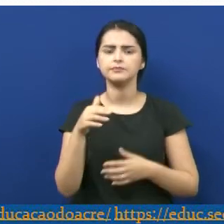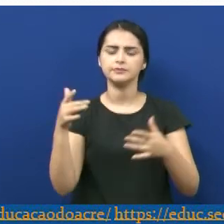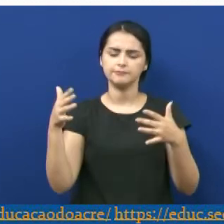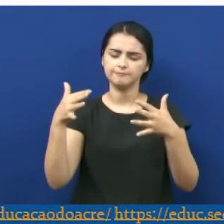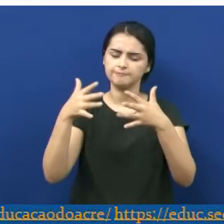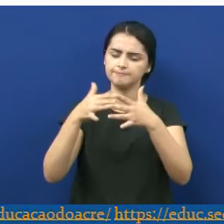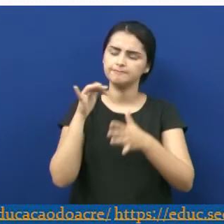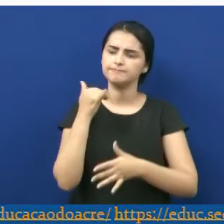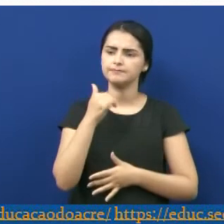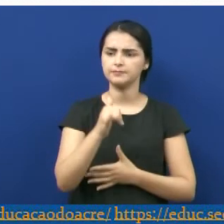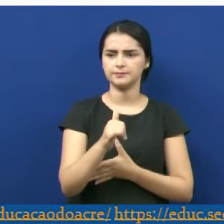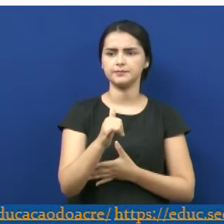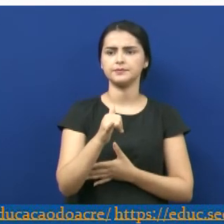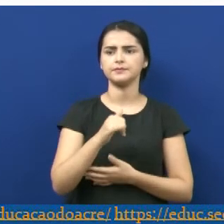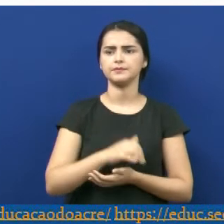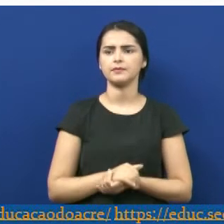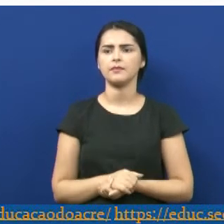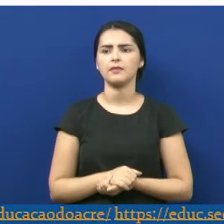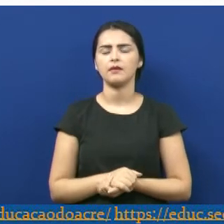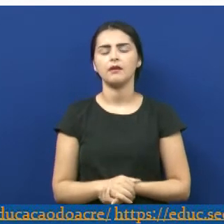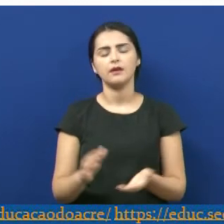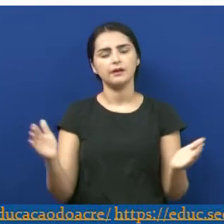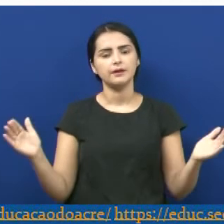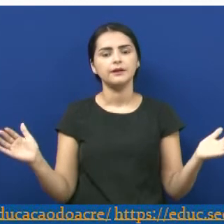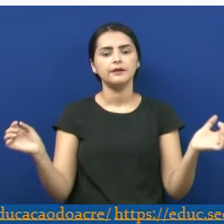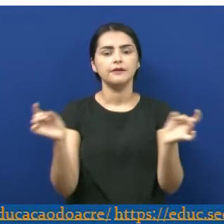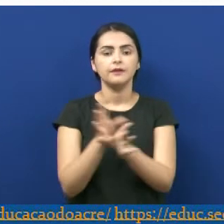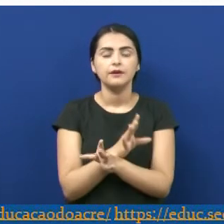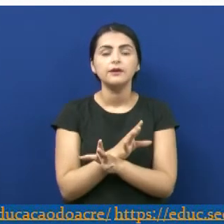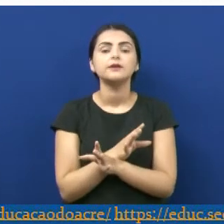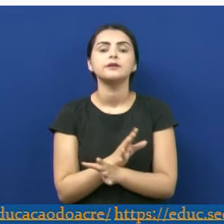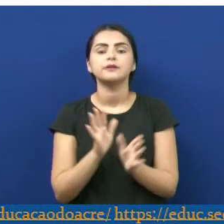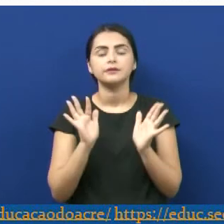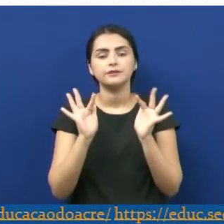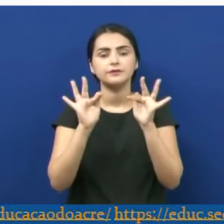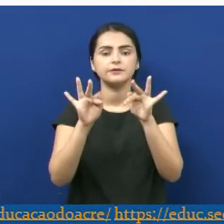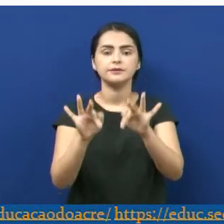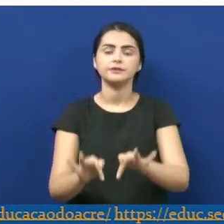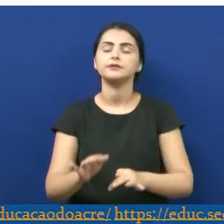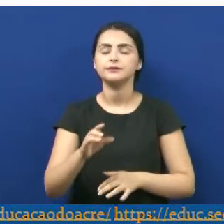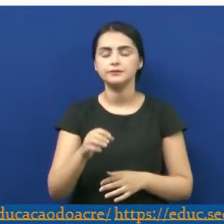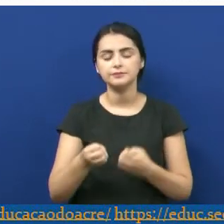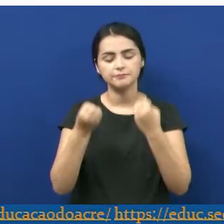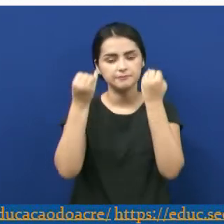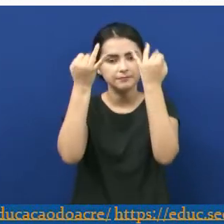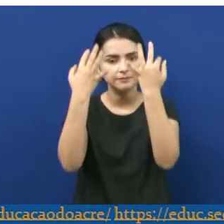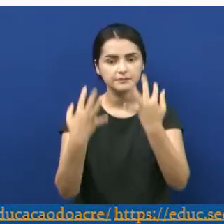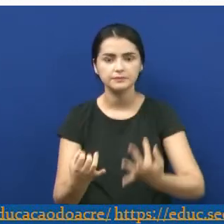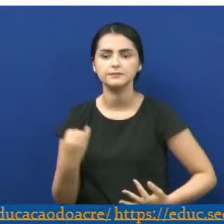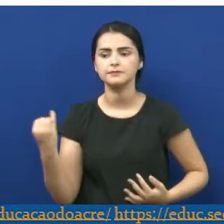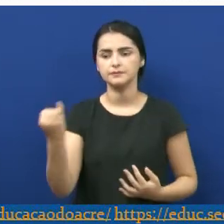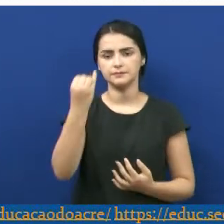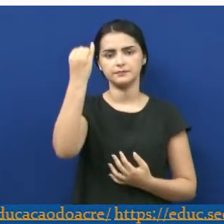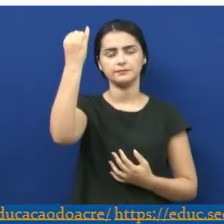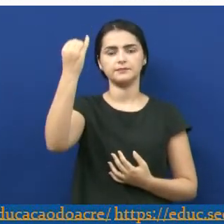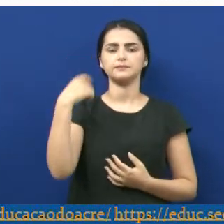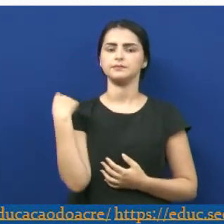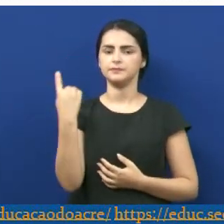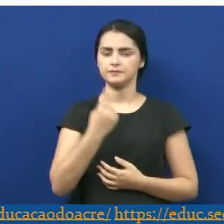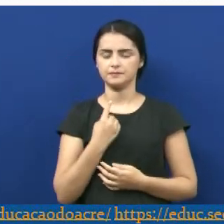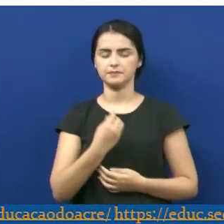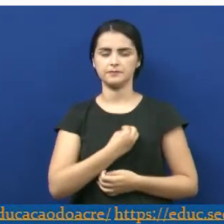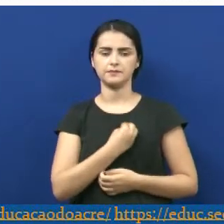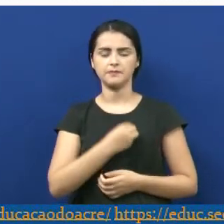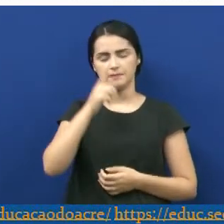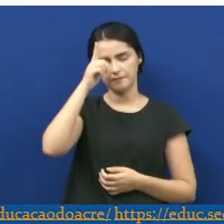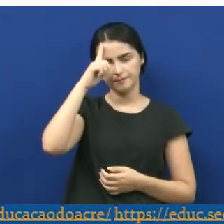elétrica. Bom, eu quero fechar então esse momento falando com você sobre a importância das soluções aquosas no nosso cotidiano, no nosso